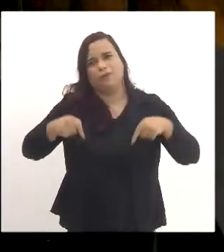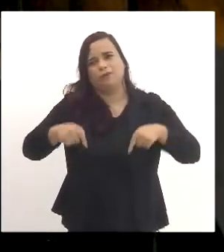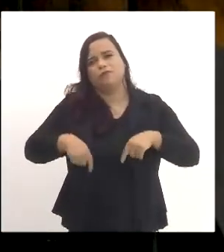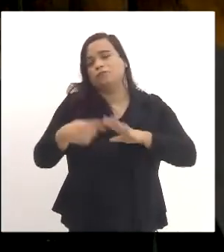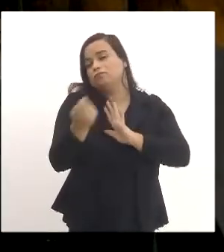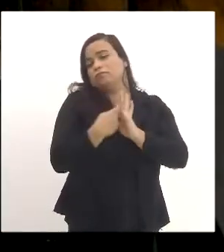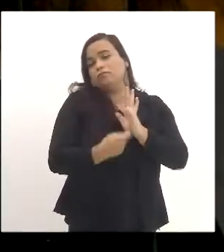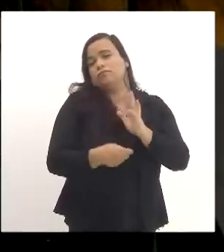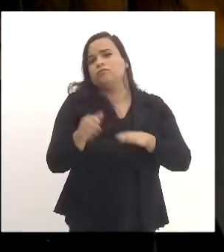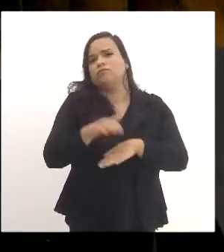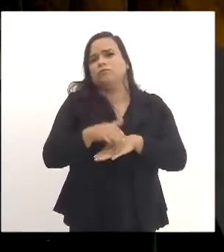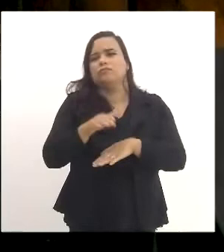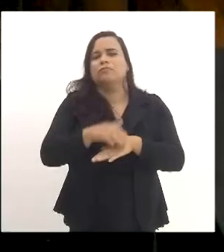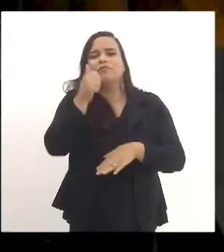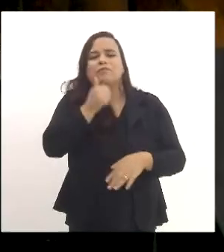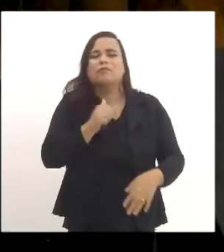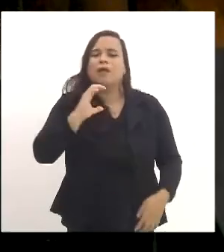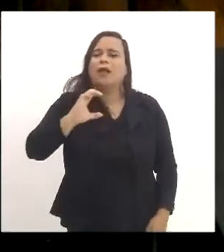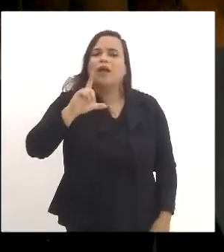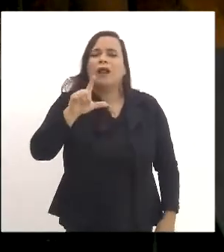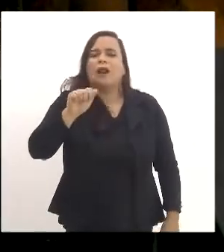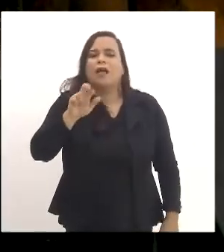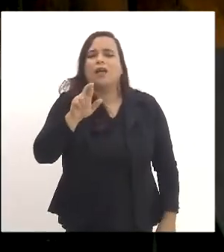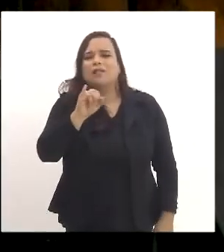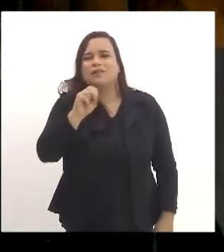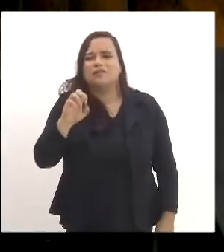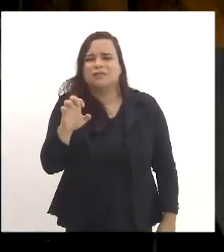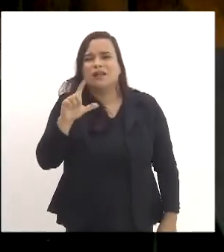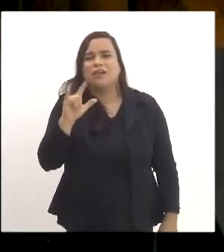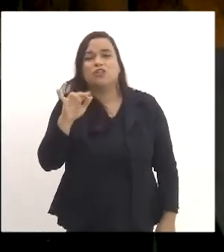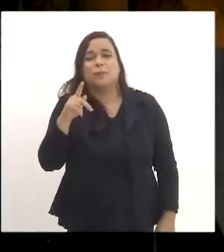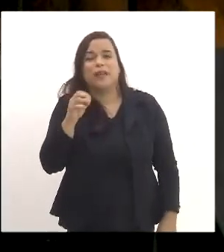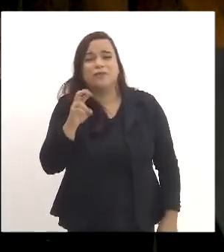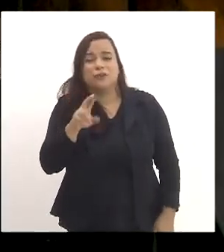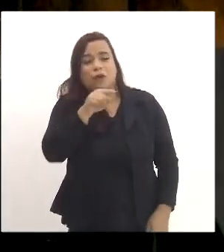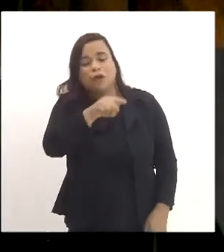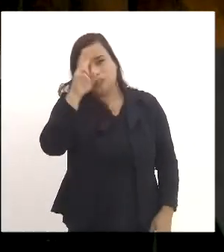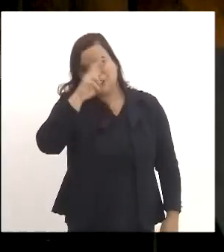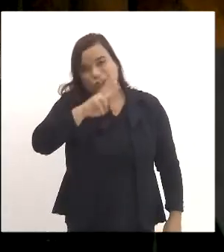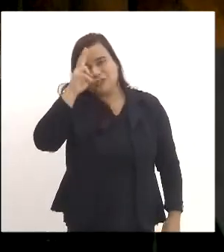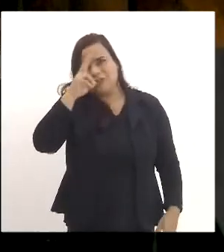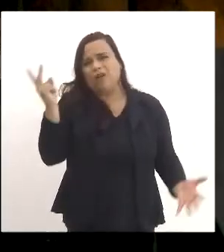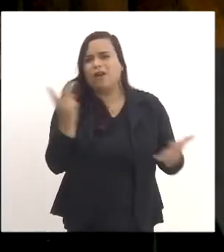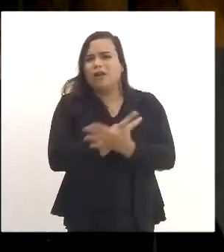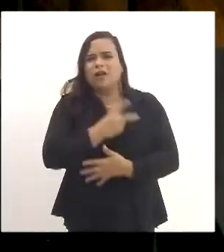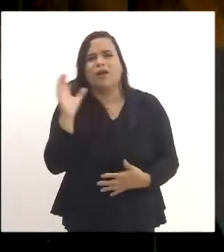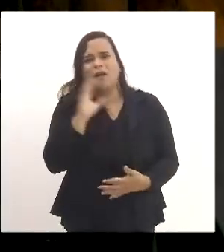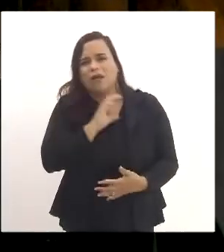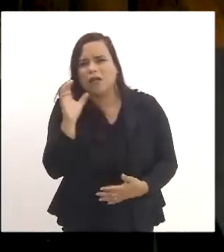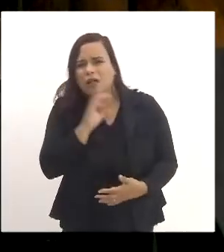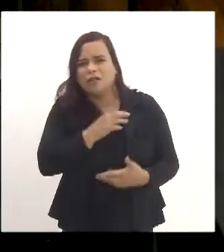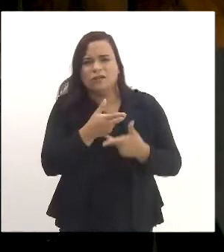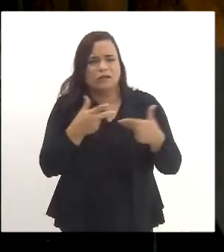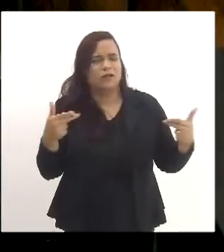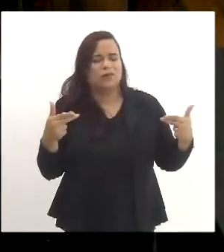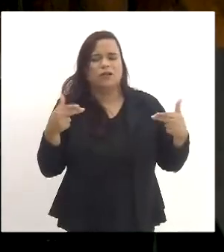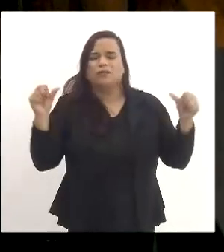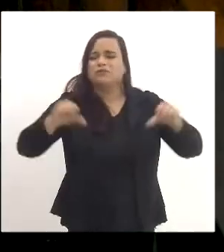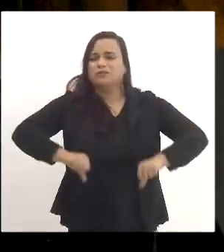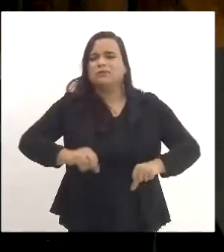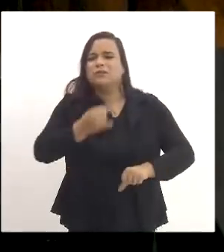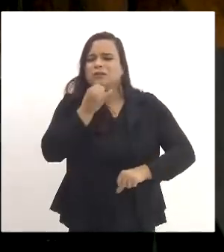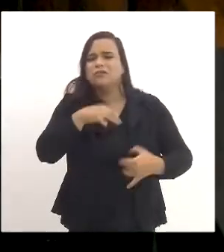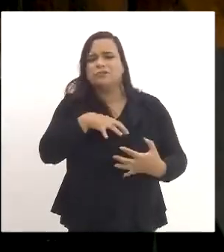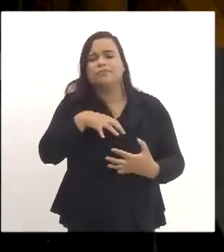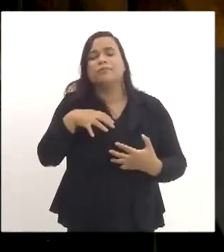escreveu Clarice Lispector, esta história acontece em estado de emergência e de calamidade pública. Trata-se